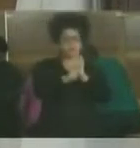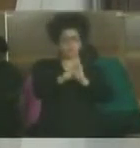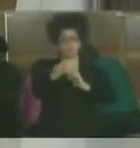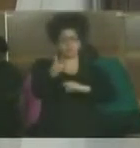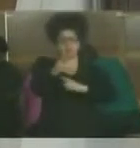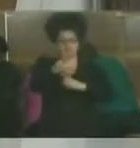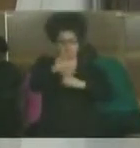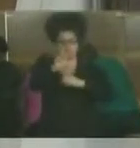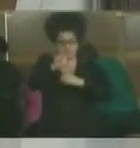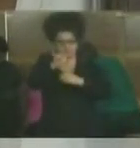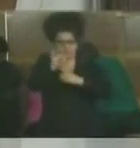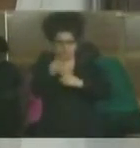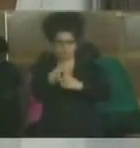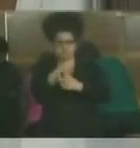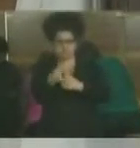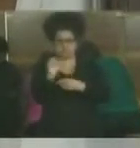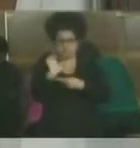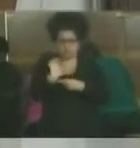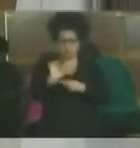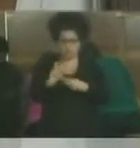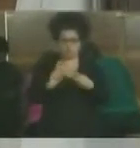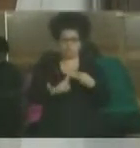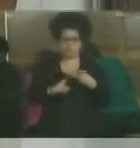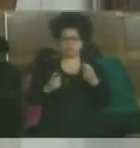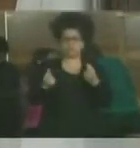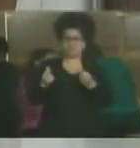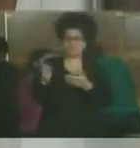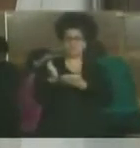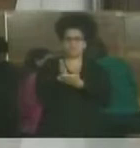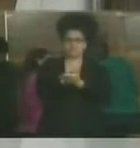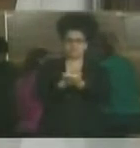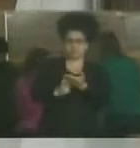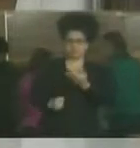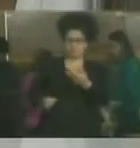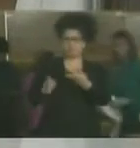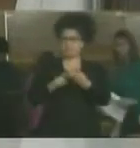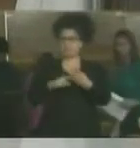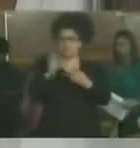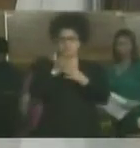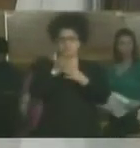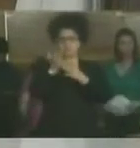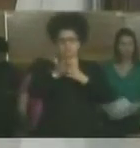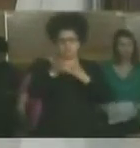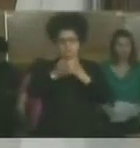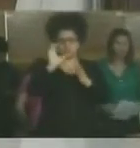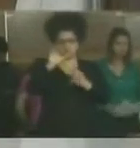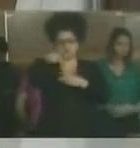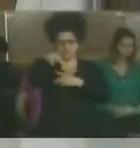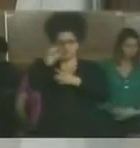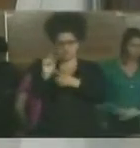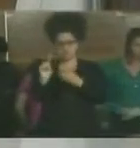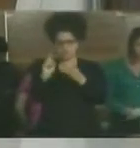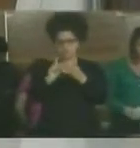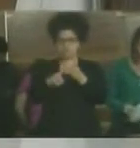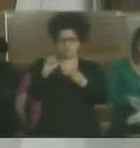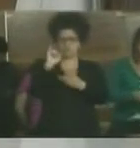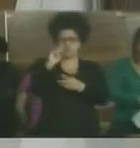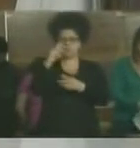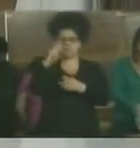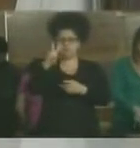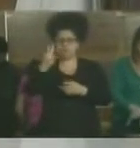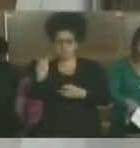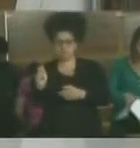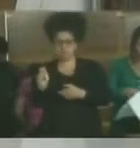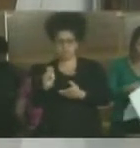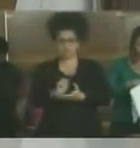Estadual, guia de recolhimento, taxas, parcelamentos de ICMS, restituição de IPVA.